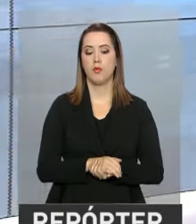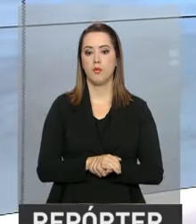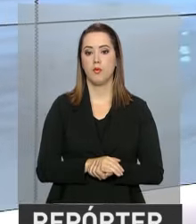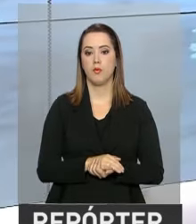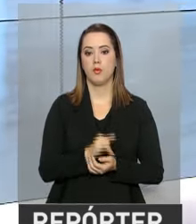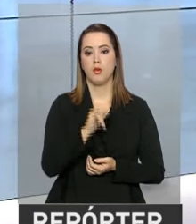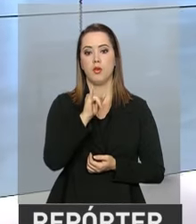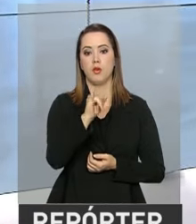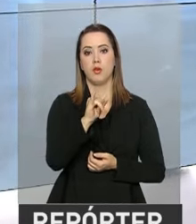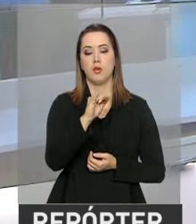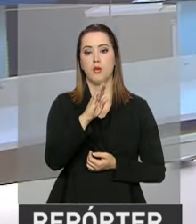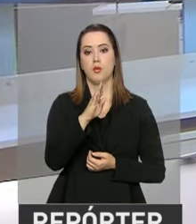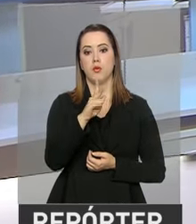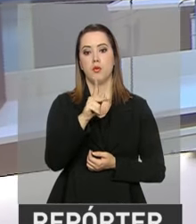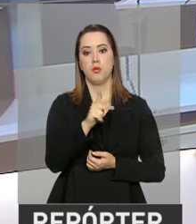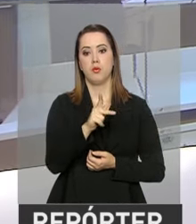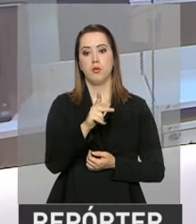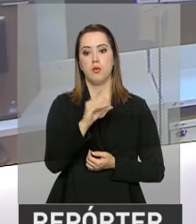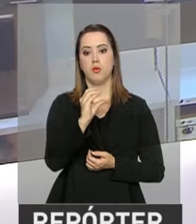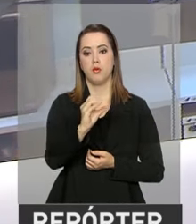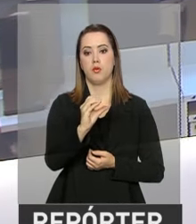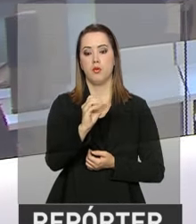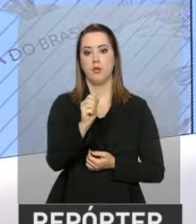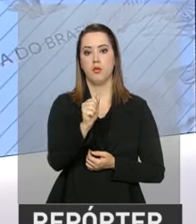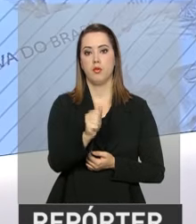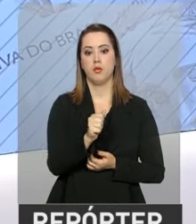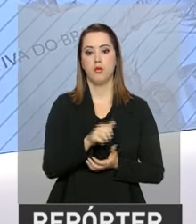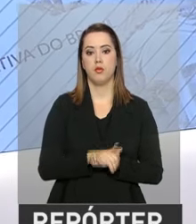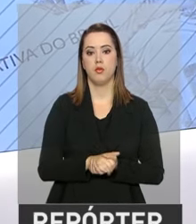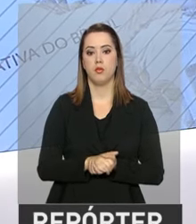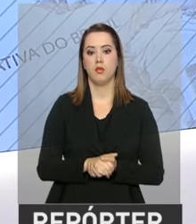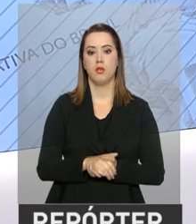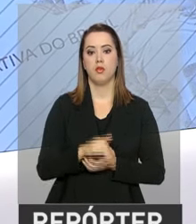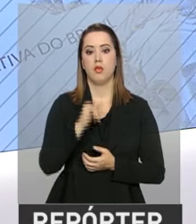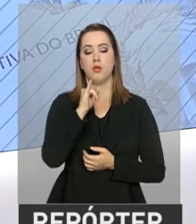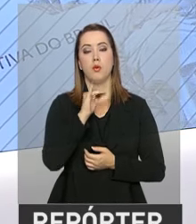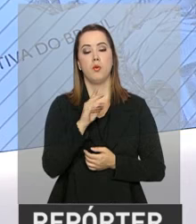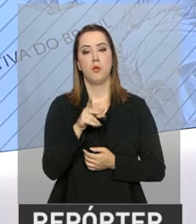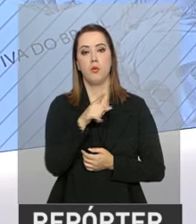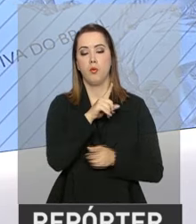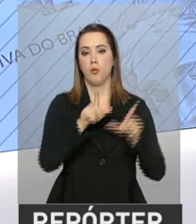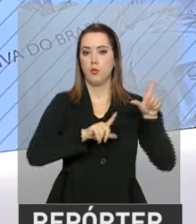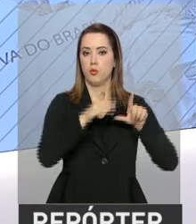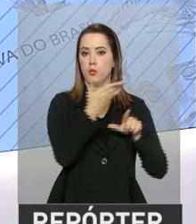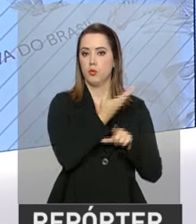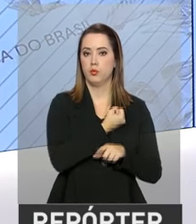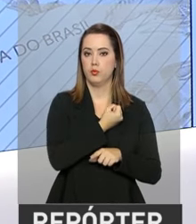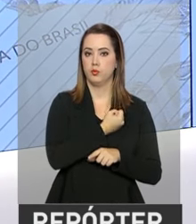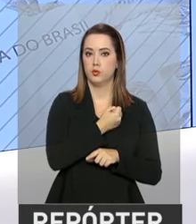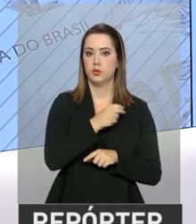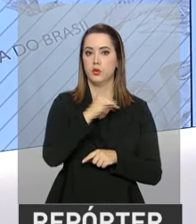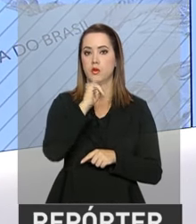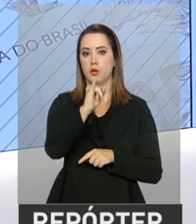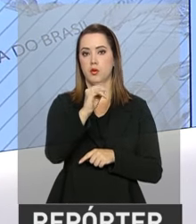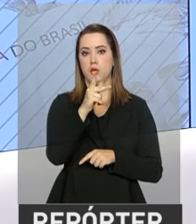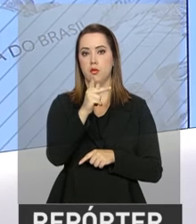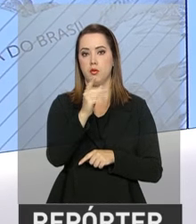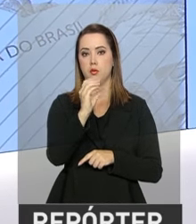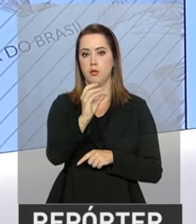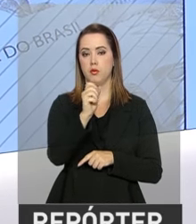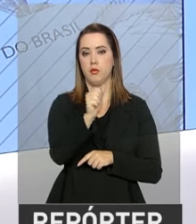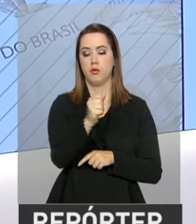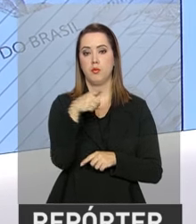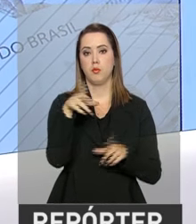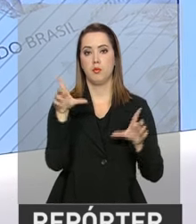O IPCA, os números no telão, por favor, agora. O IPCA, o Índice Nacional de Preços ao Consumidor